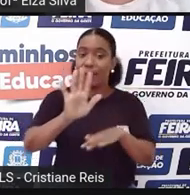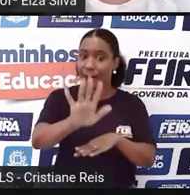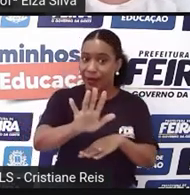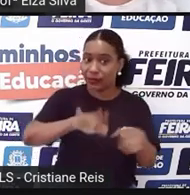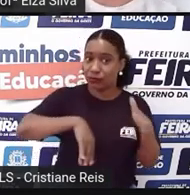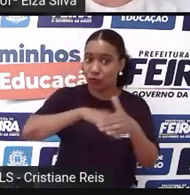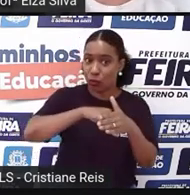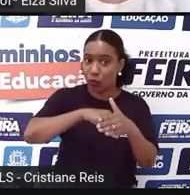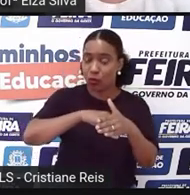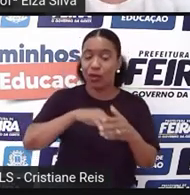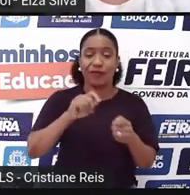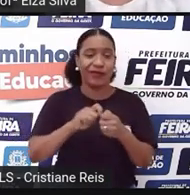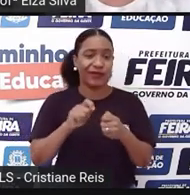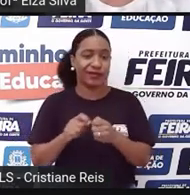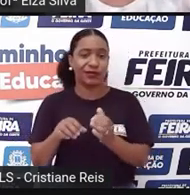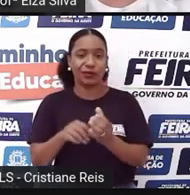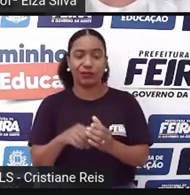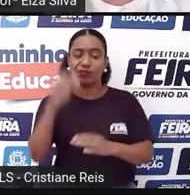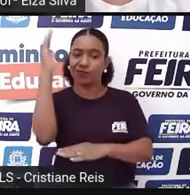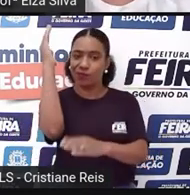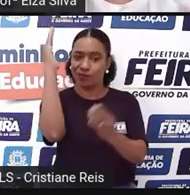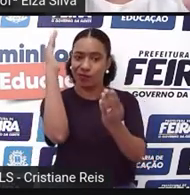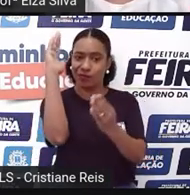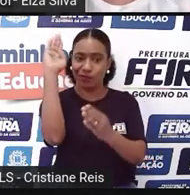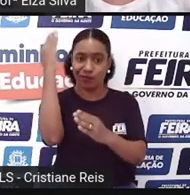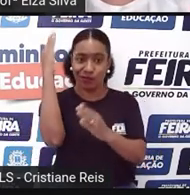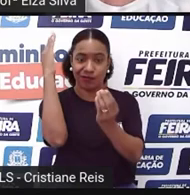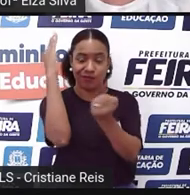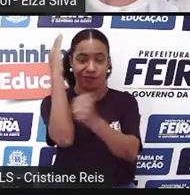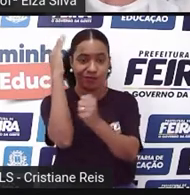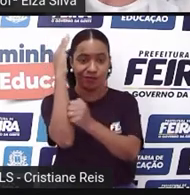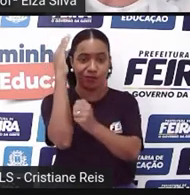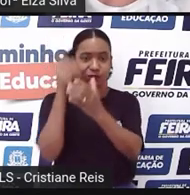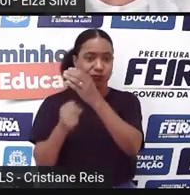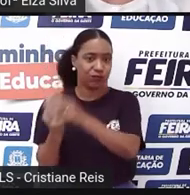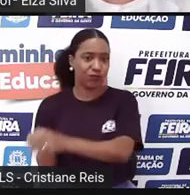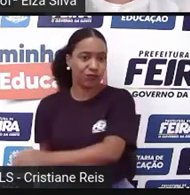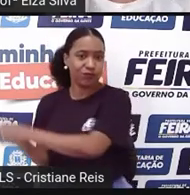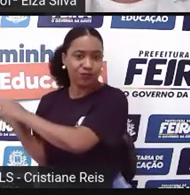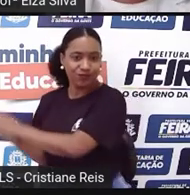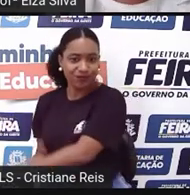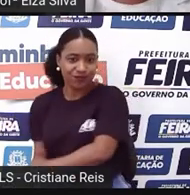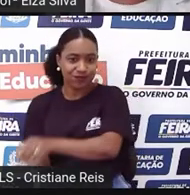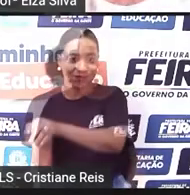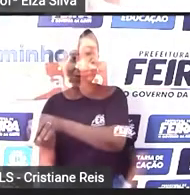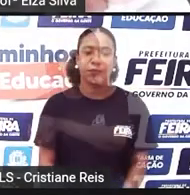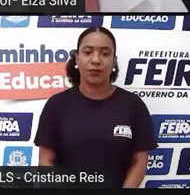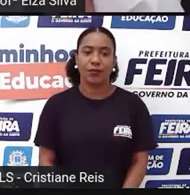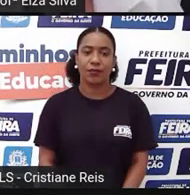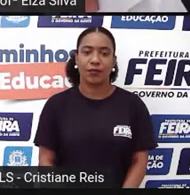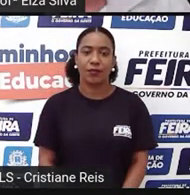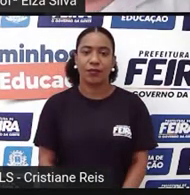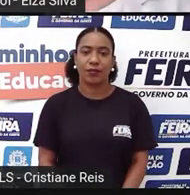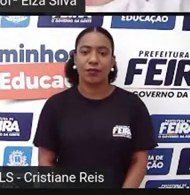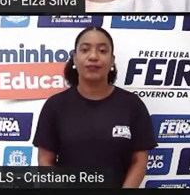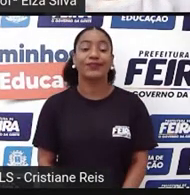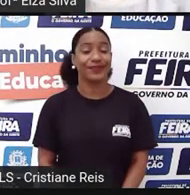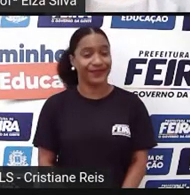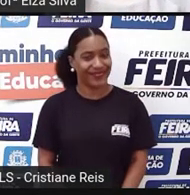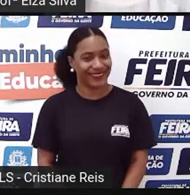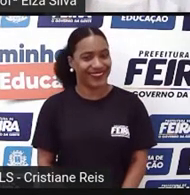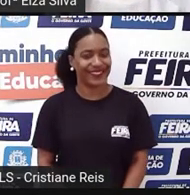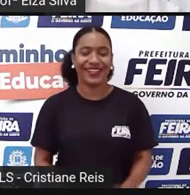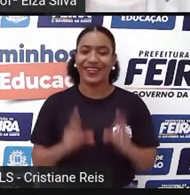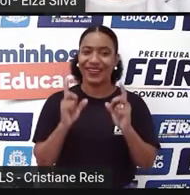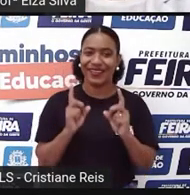empurrar a bola com o taco, mas uma atividade realizada em grupo. Ok, students? Ok,